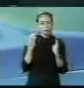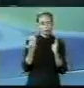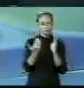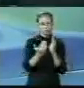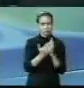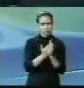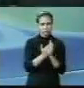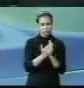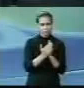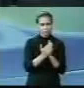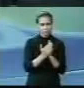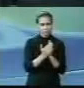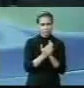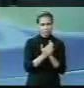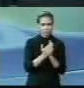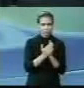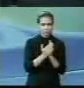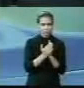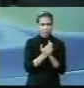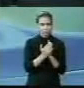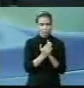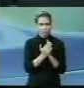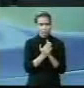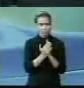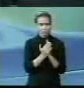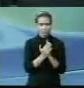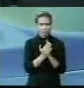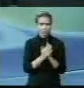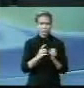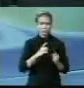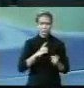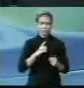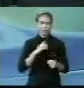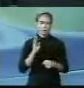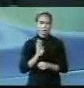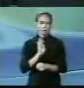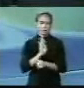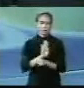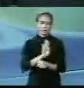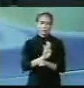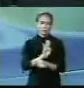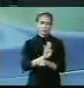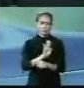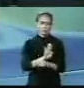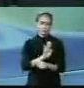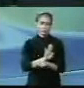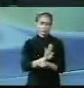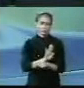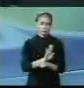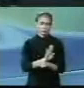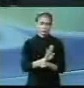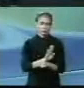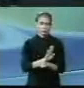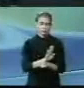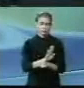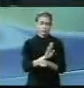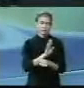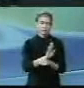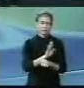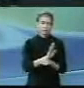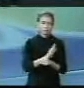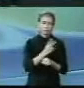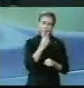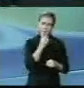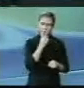O firewall, quando recebe a informação, ele pode identificar para qual dessas 3 redes ou para qual computador dentro dessas 3